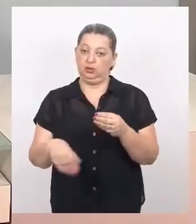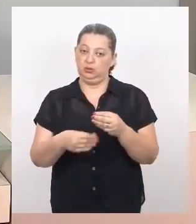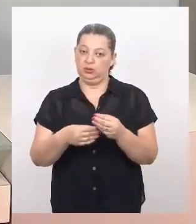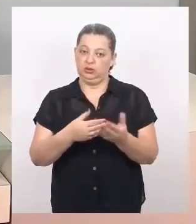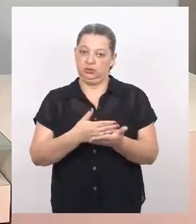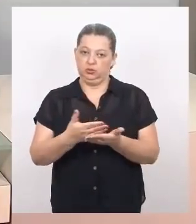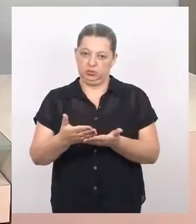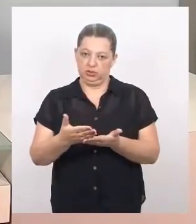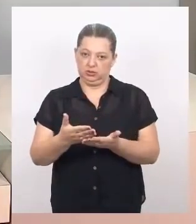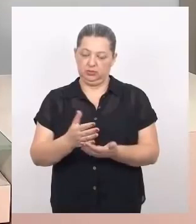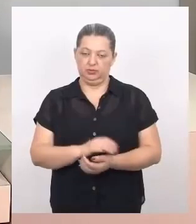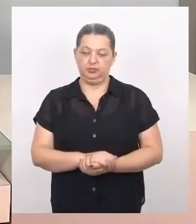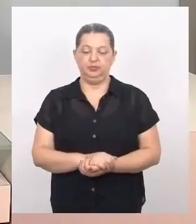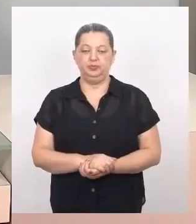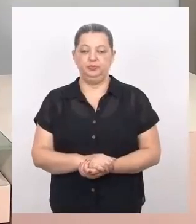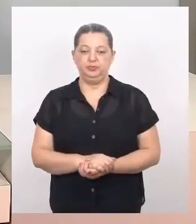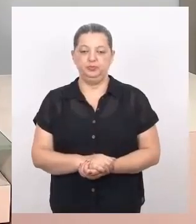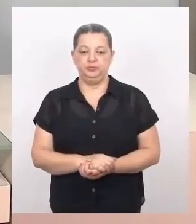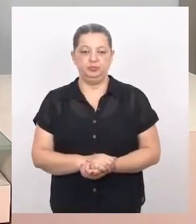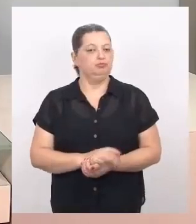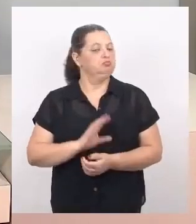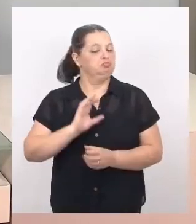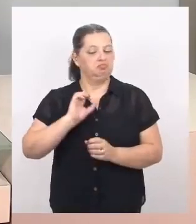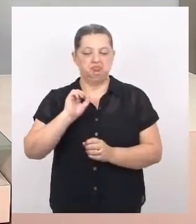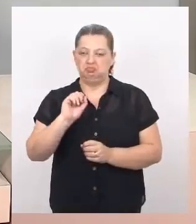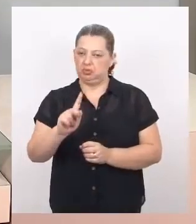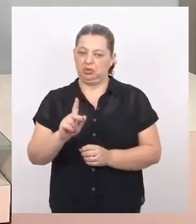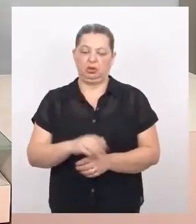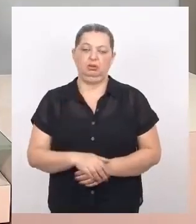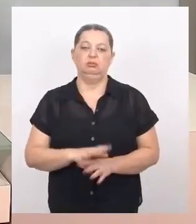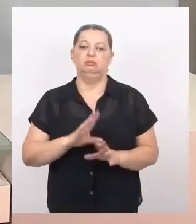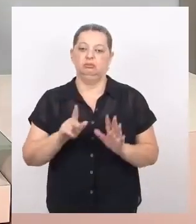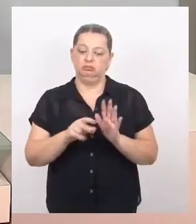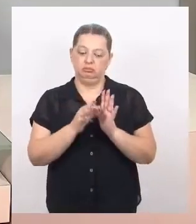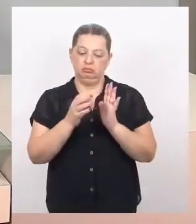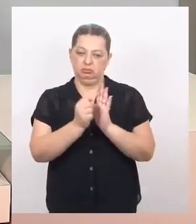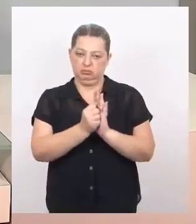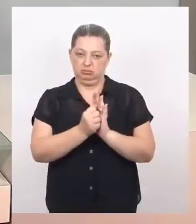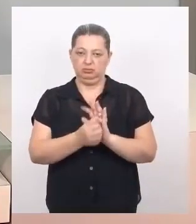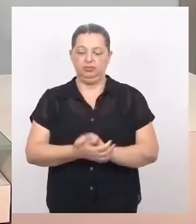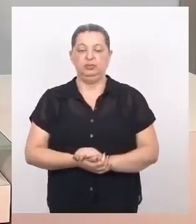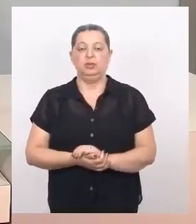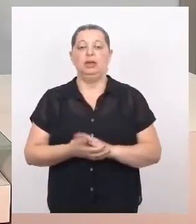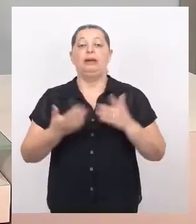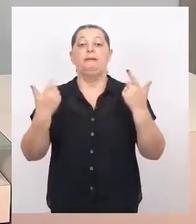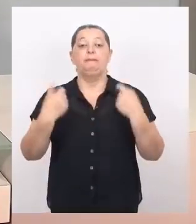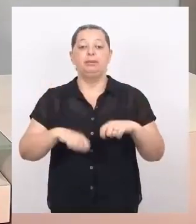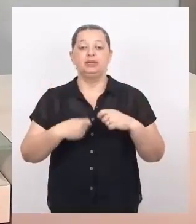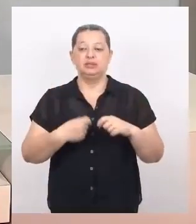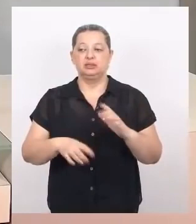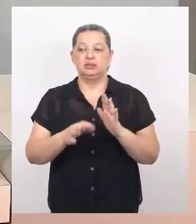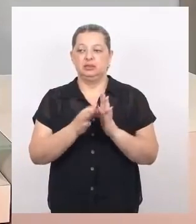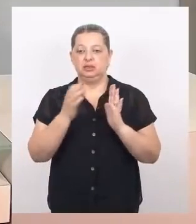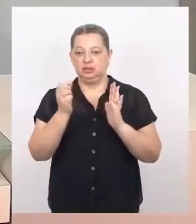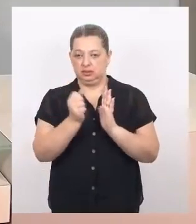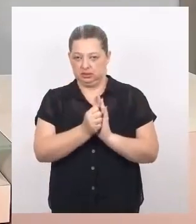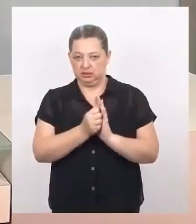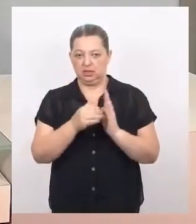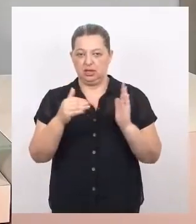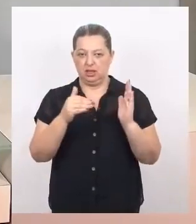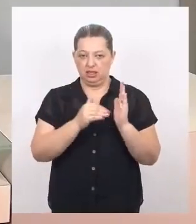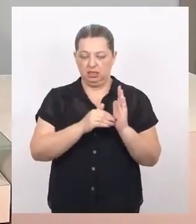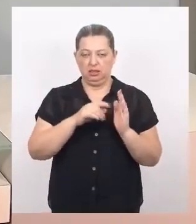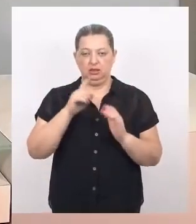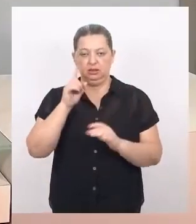inicial. Então, tá tudo certo, basta vocês cadastrarem. Precisa cadastrar até dia 29/11.